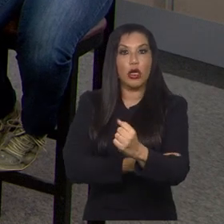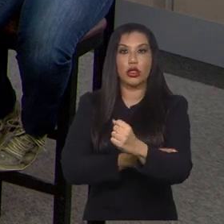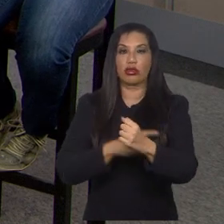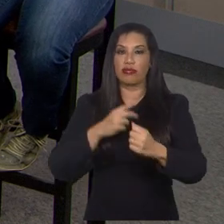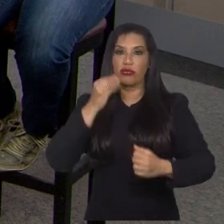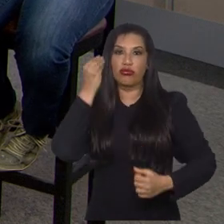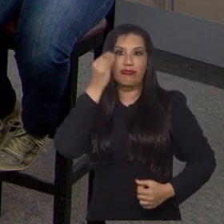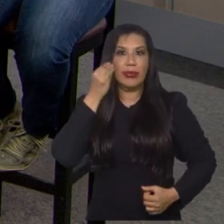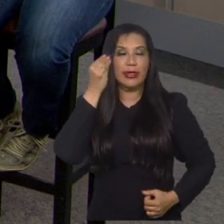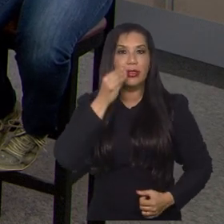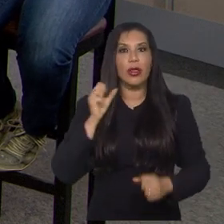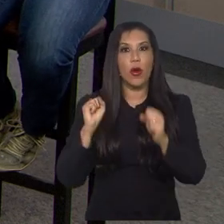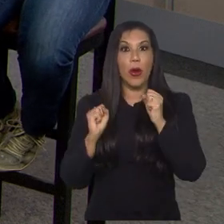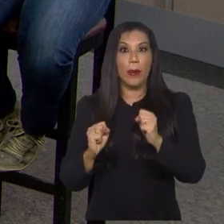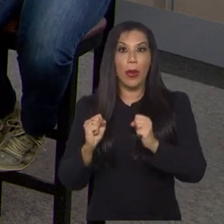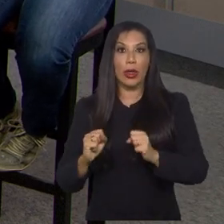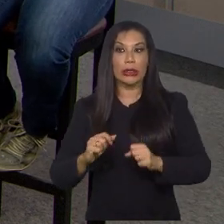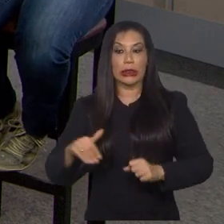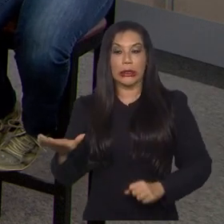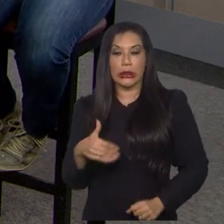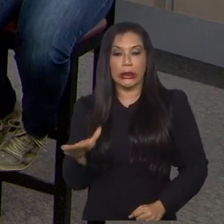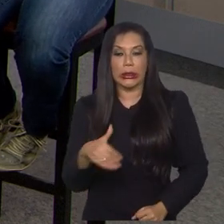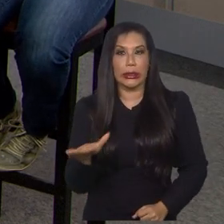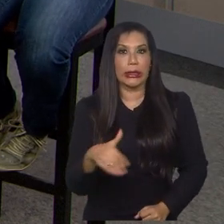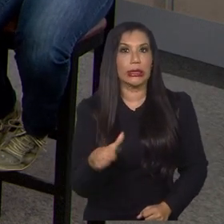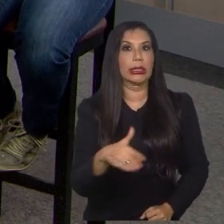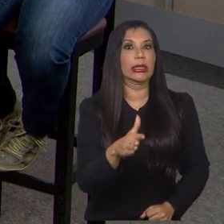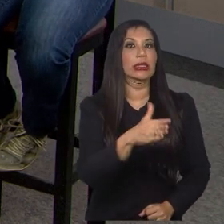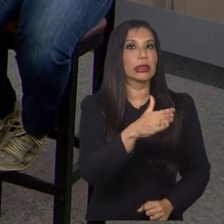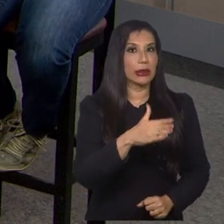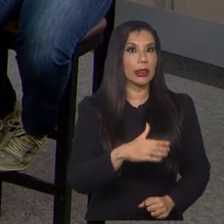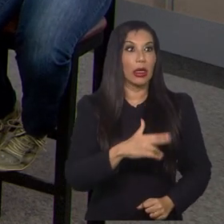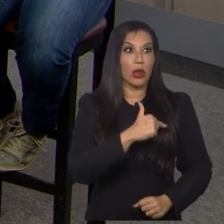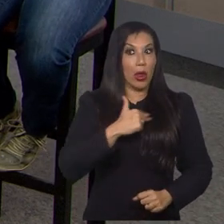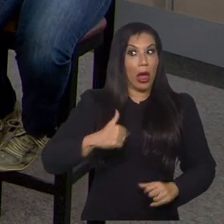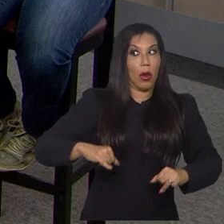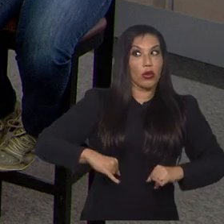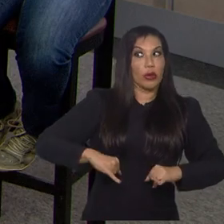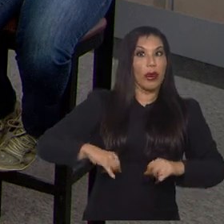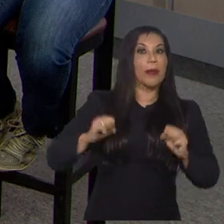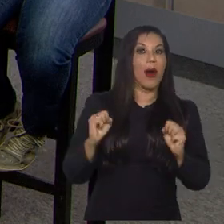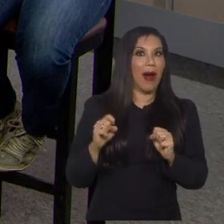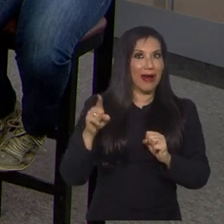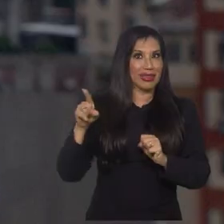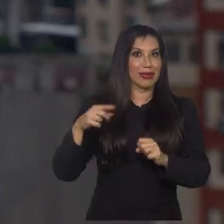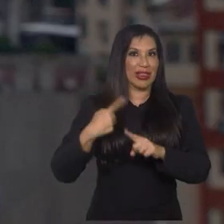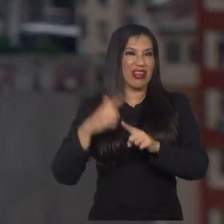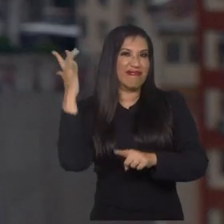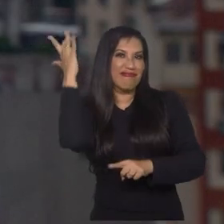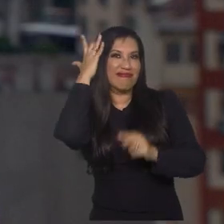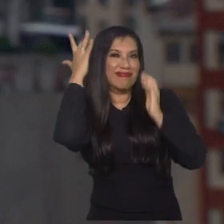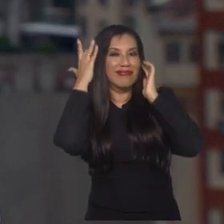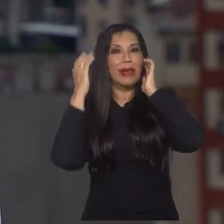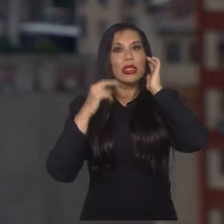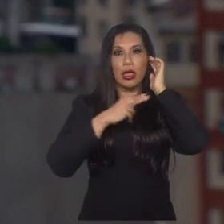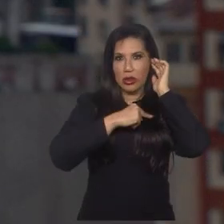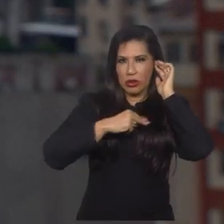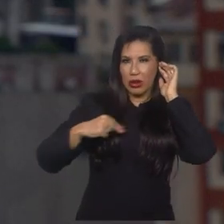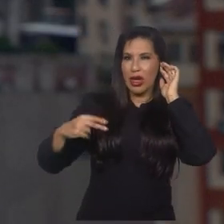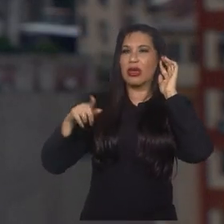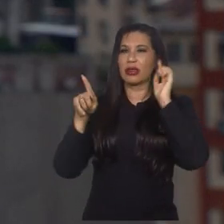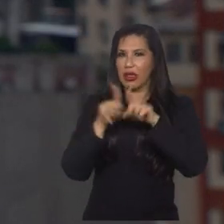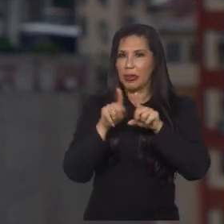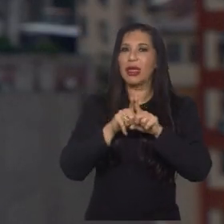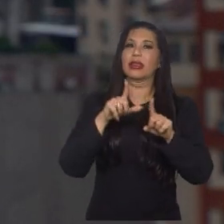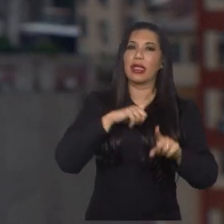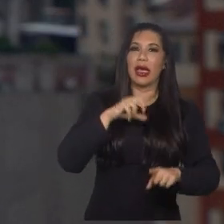muito forte. E ela pode dar trabalho para a Noruega, para as norueguesas. Só que a Noruega tem também uma zaga muito alta. Então